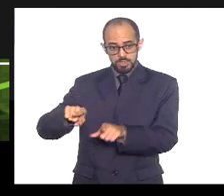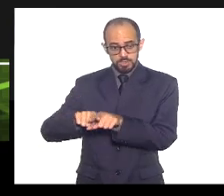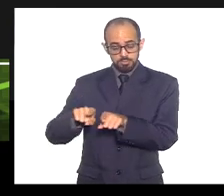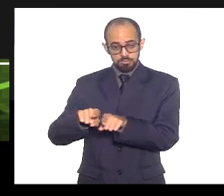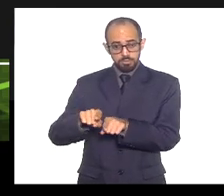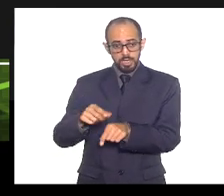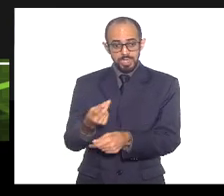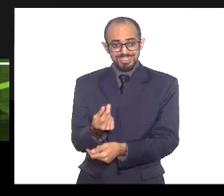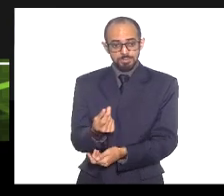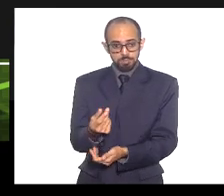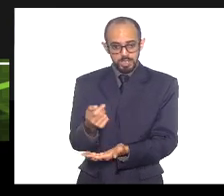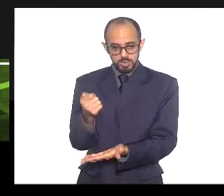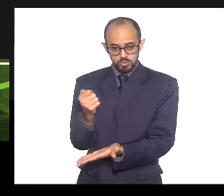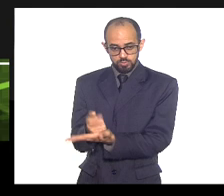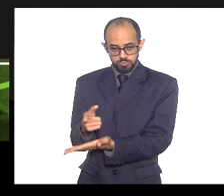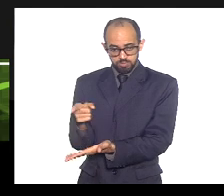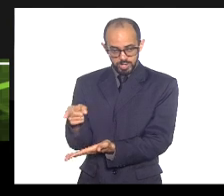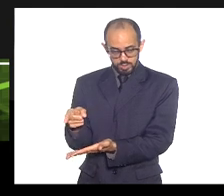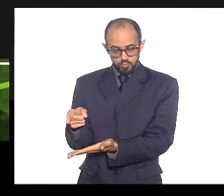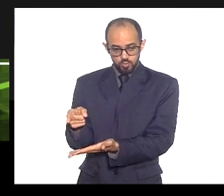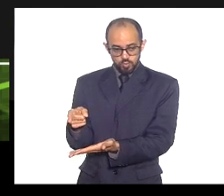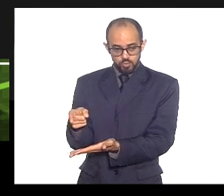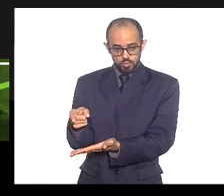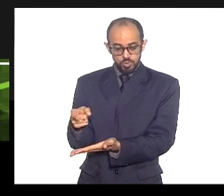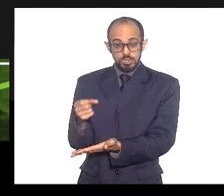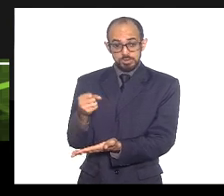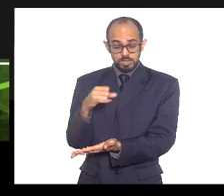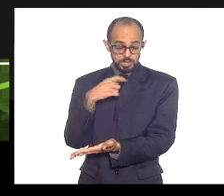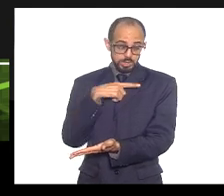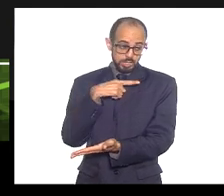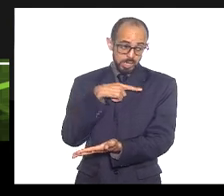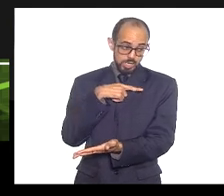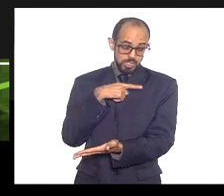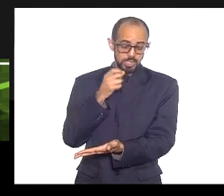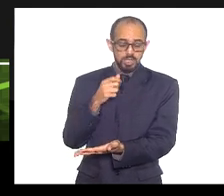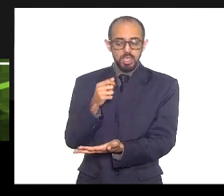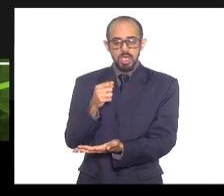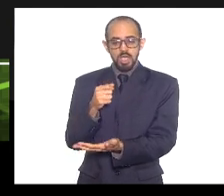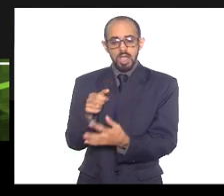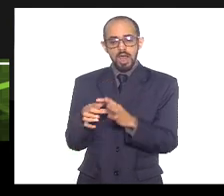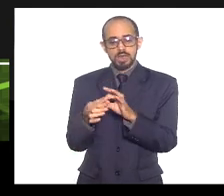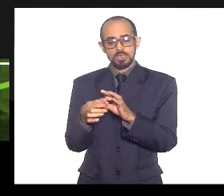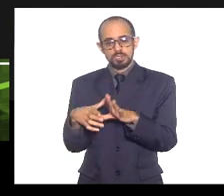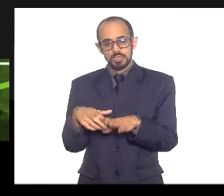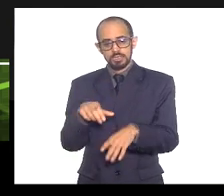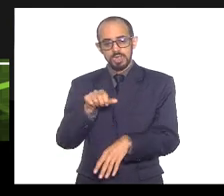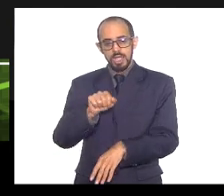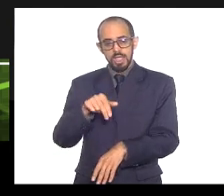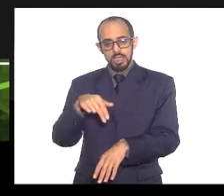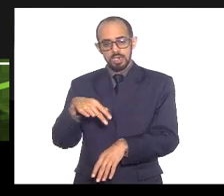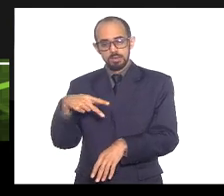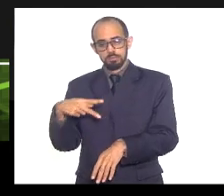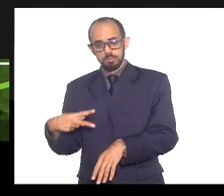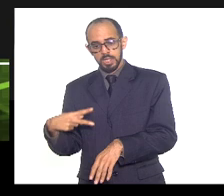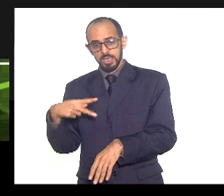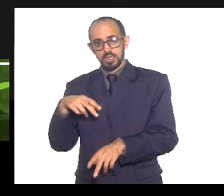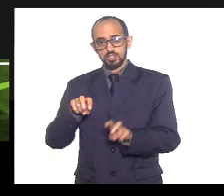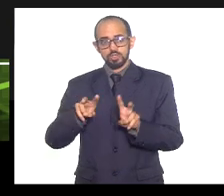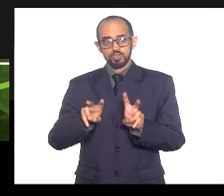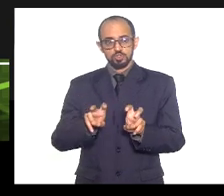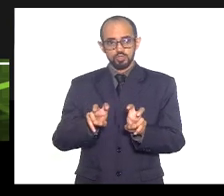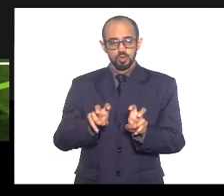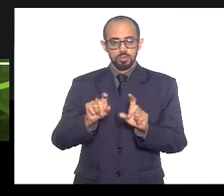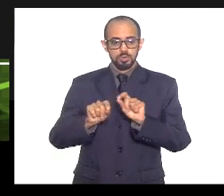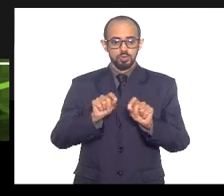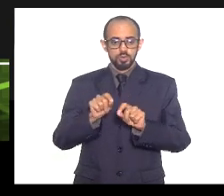tarifa, se é o caso de haver tarifa, né, tem o aval da ANP no que diz respeito ao seu